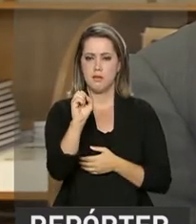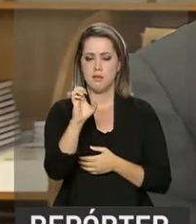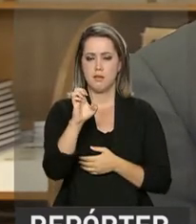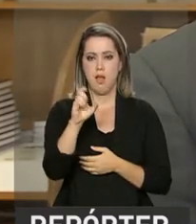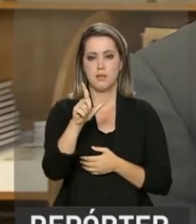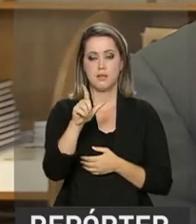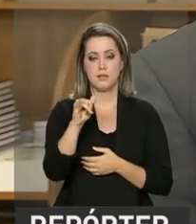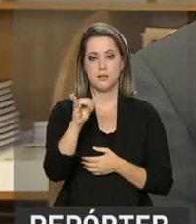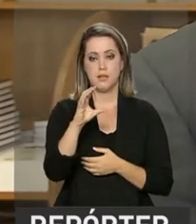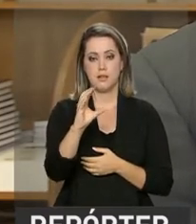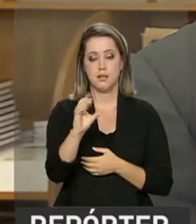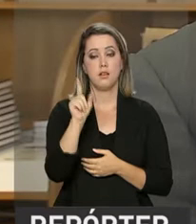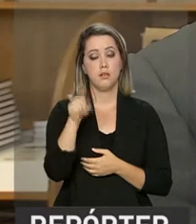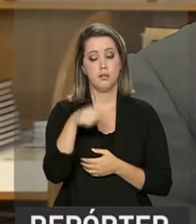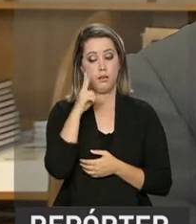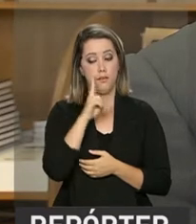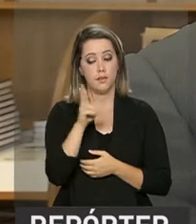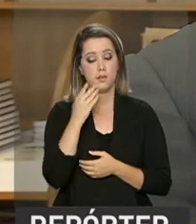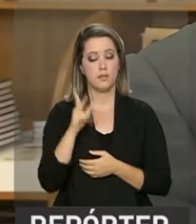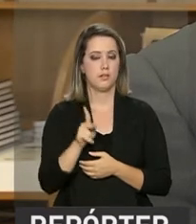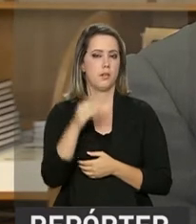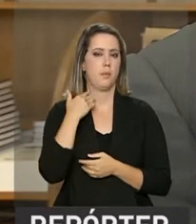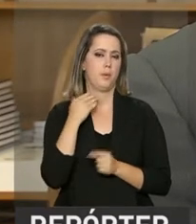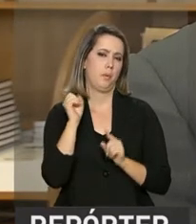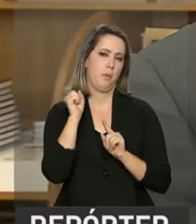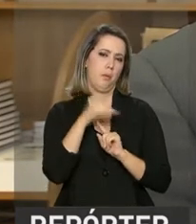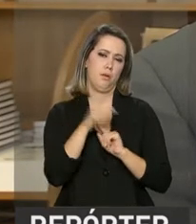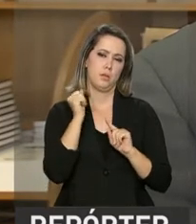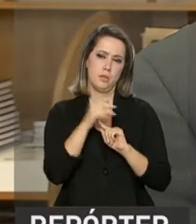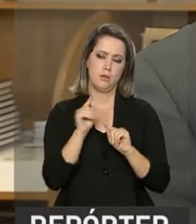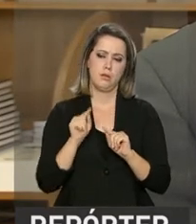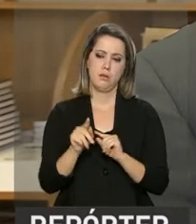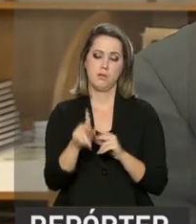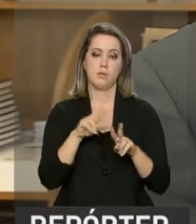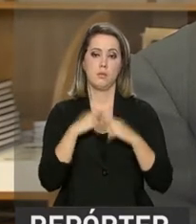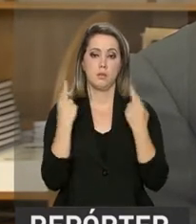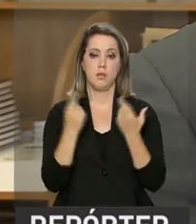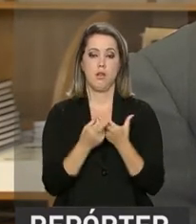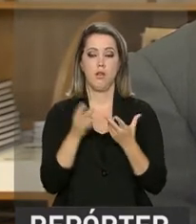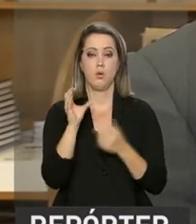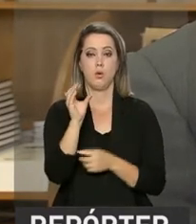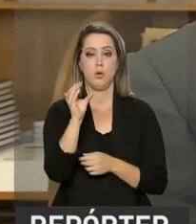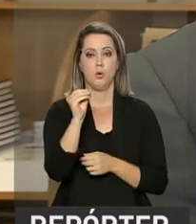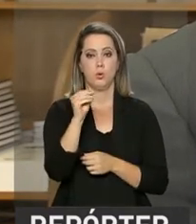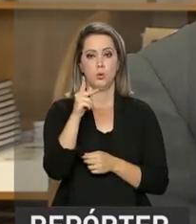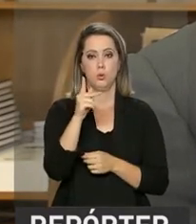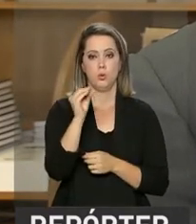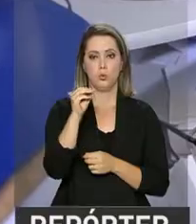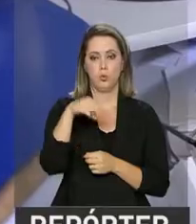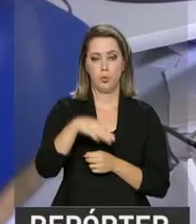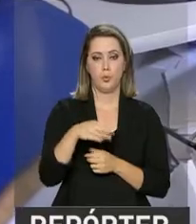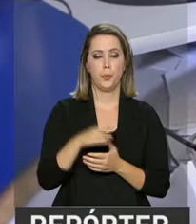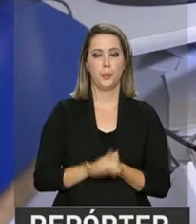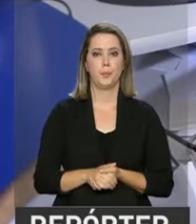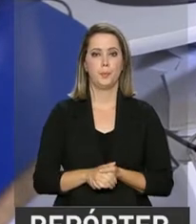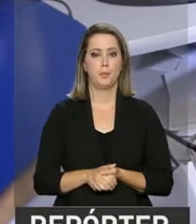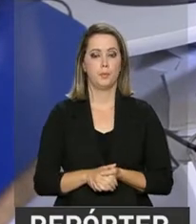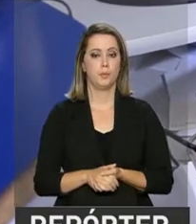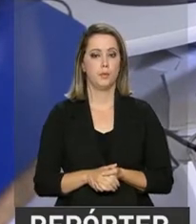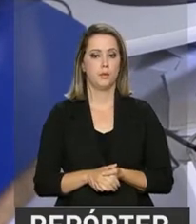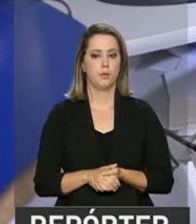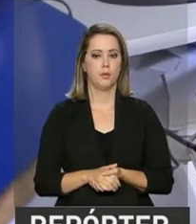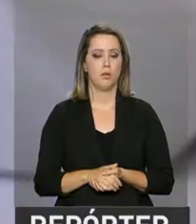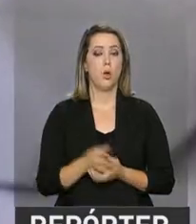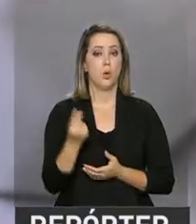é revista pelo banco central a cada reunião do copom comitê de política monetária a poupança é a